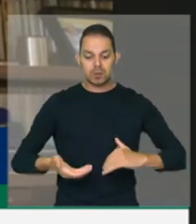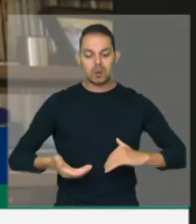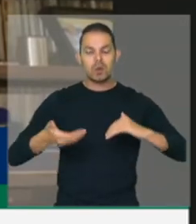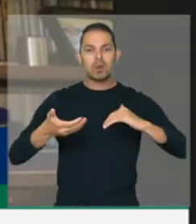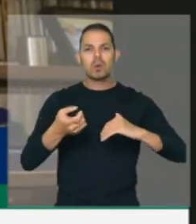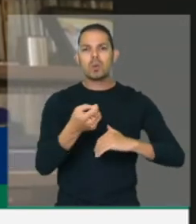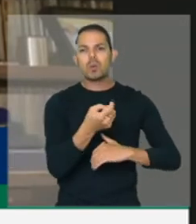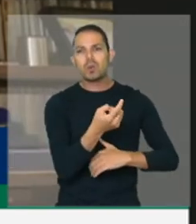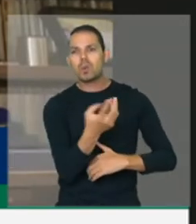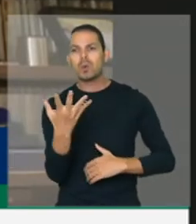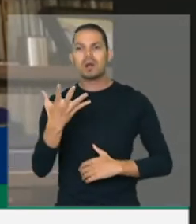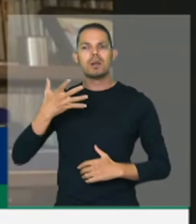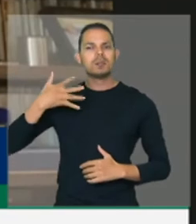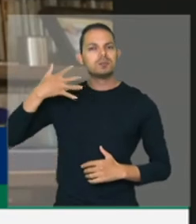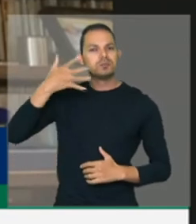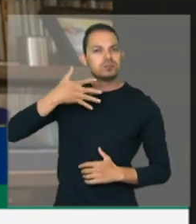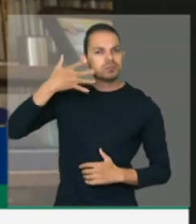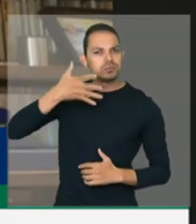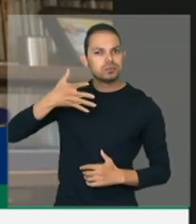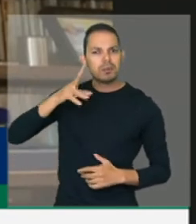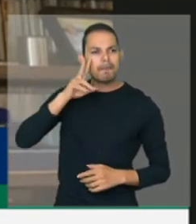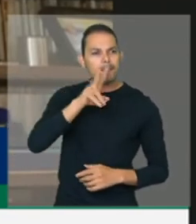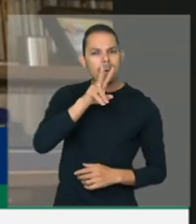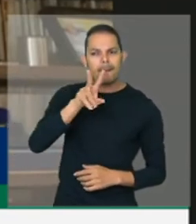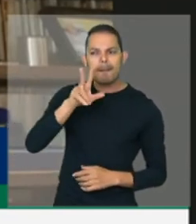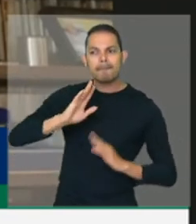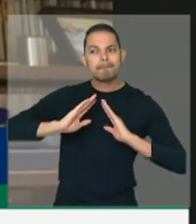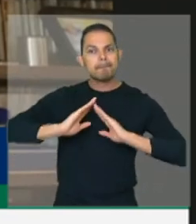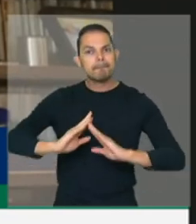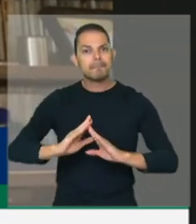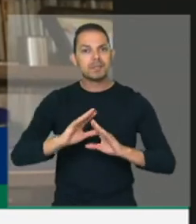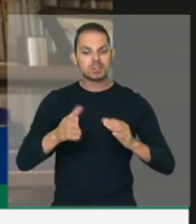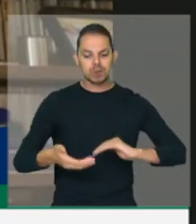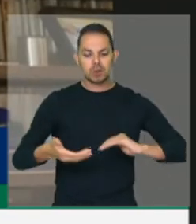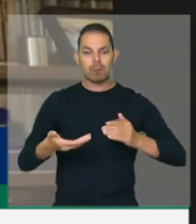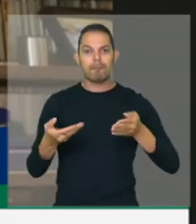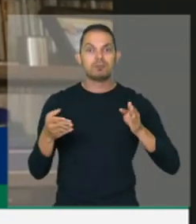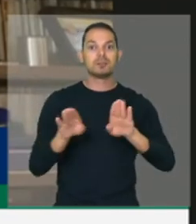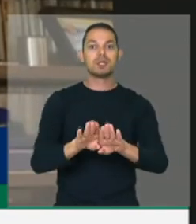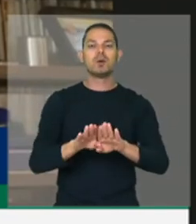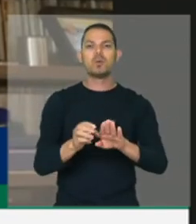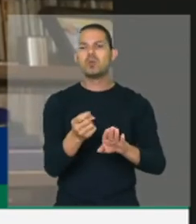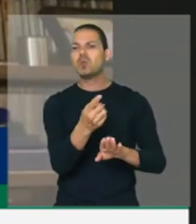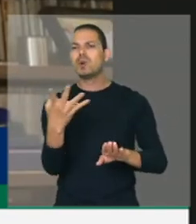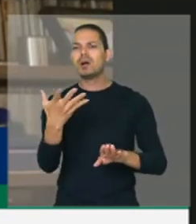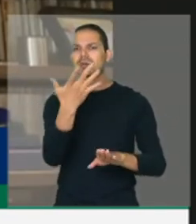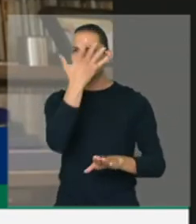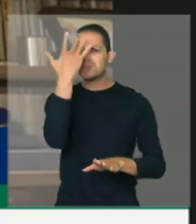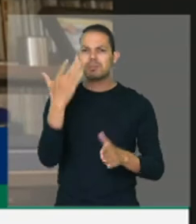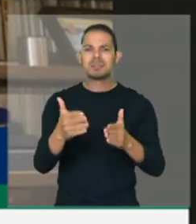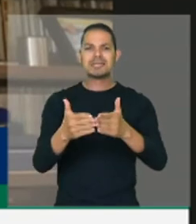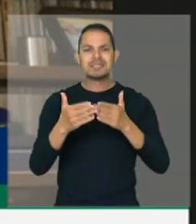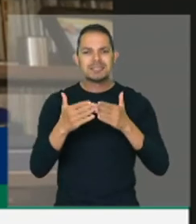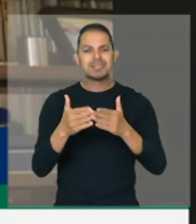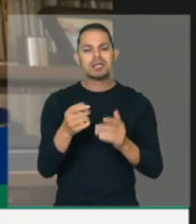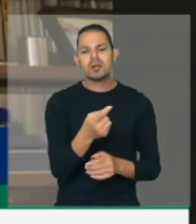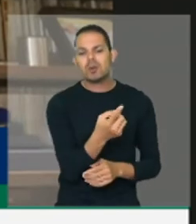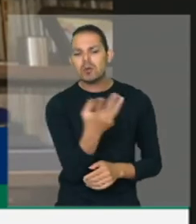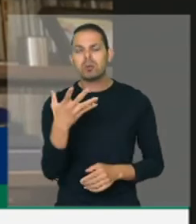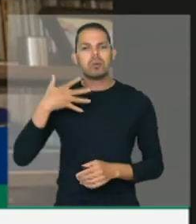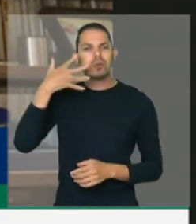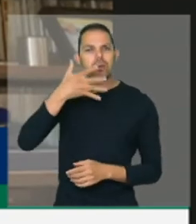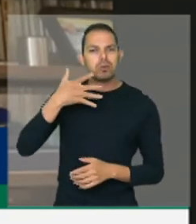Quantos discursos nós já ouvimos pedindo o fechamento do Congresso Nacional? Quantos discursos nós já ouvimos